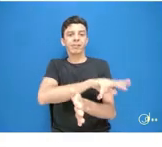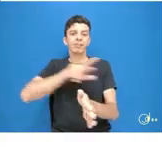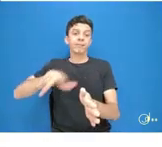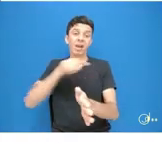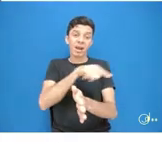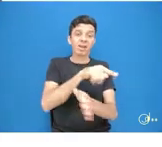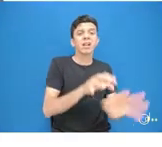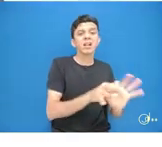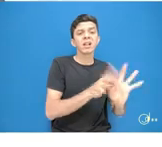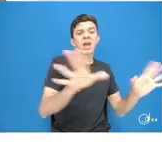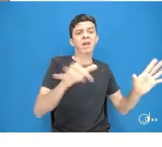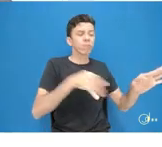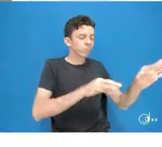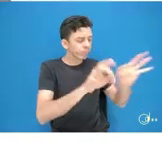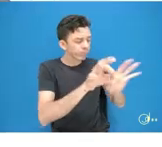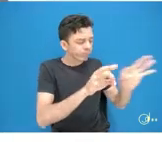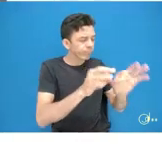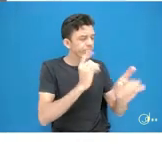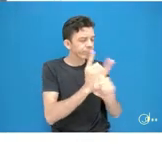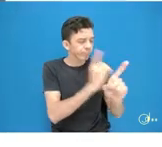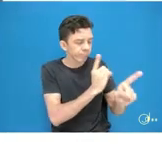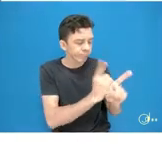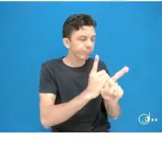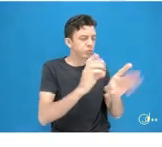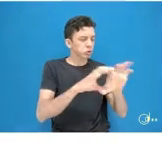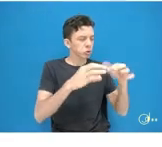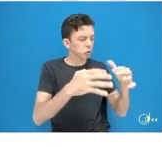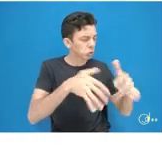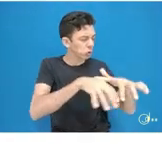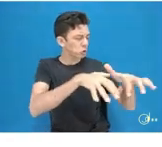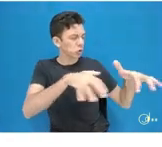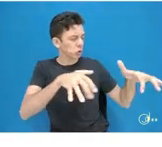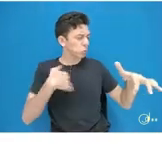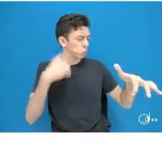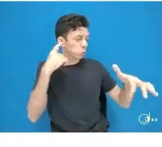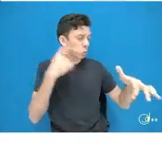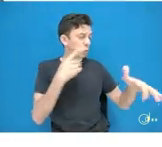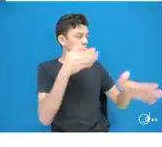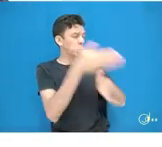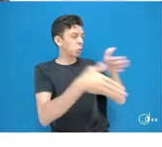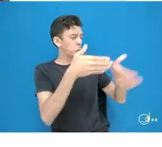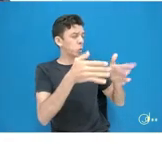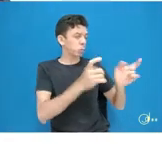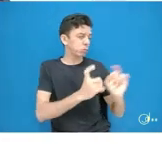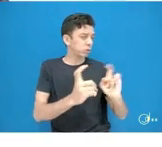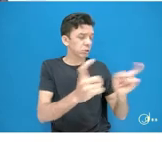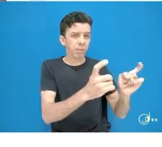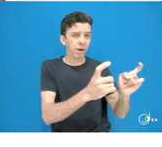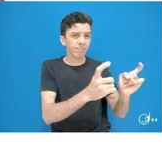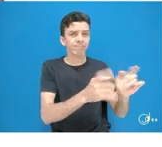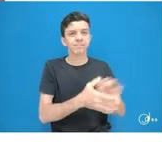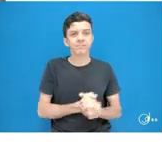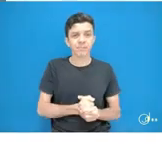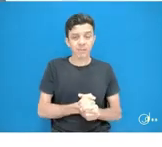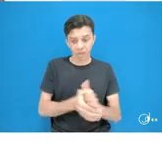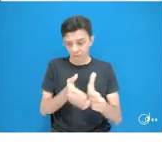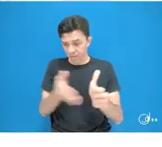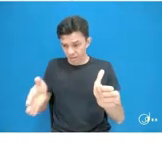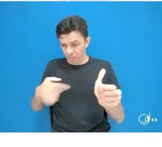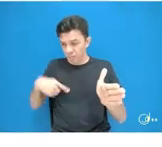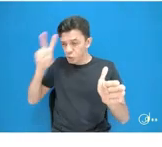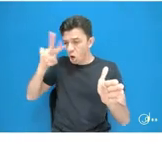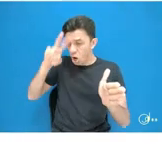áurea, quando os surdos tinham liberdade de organizar encontros como o banquete de surdos. As histórias e poesias não